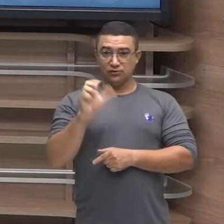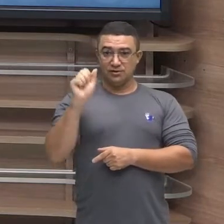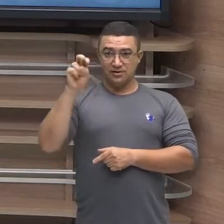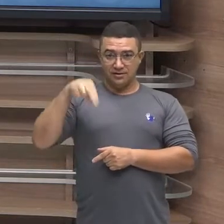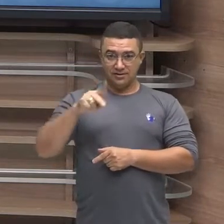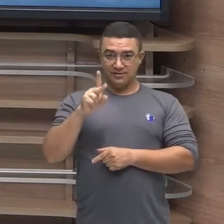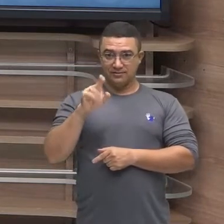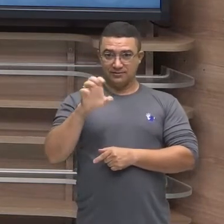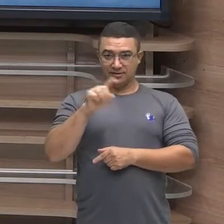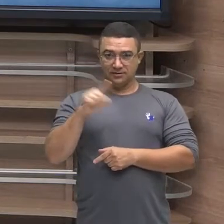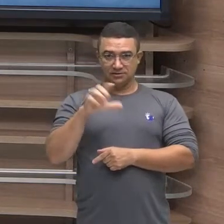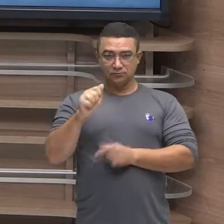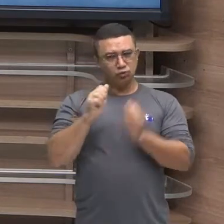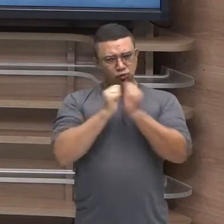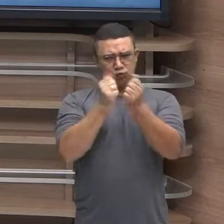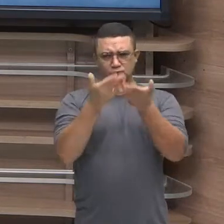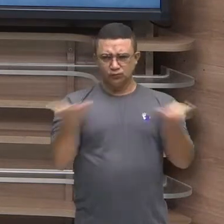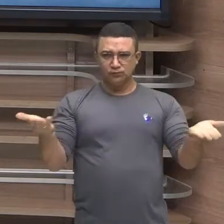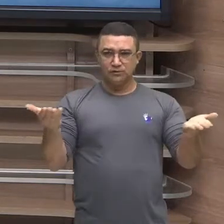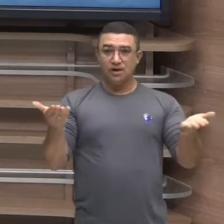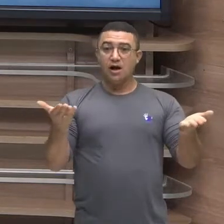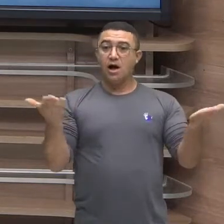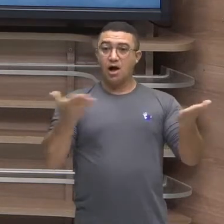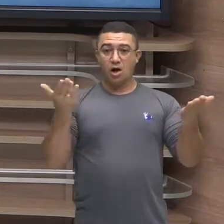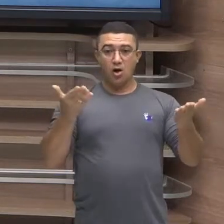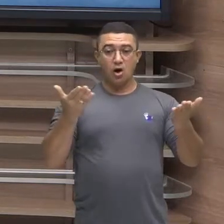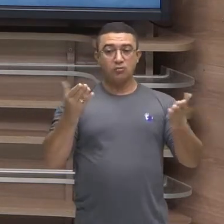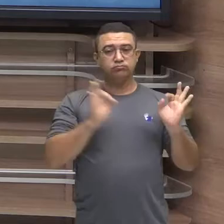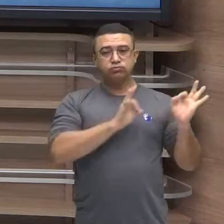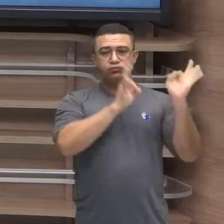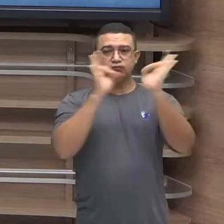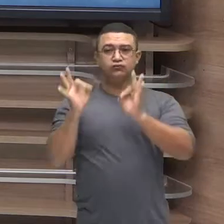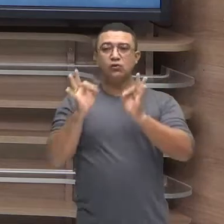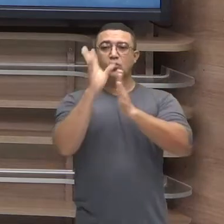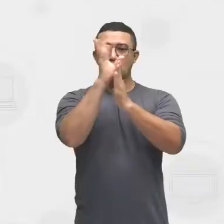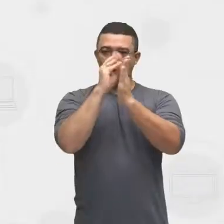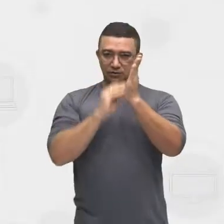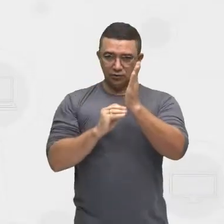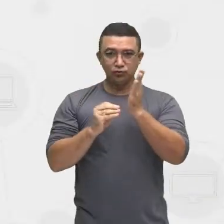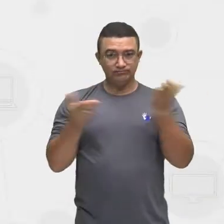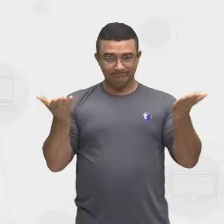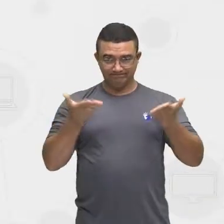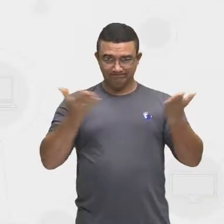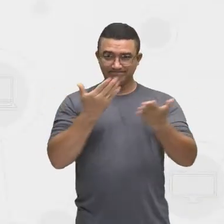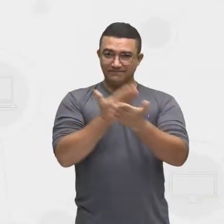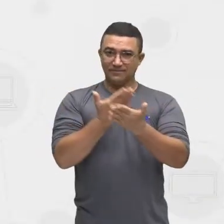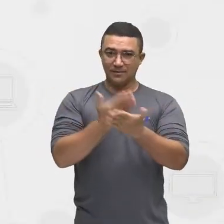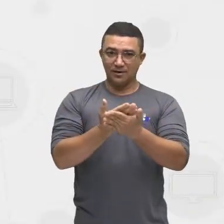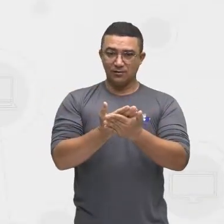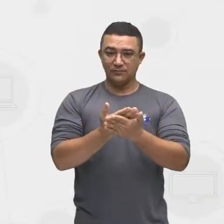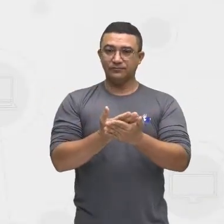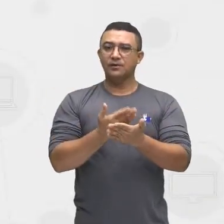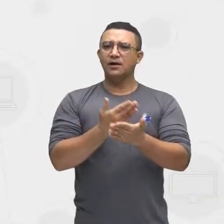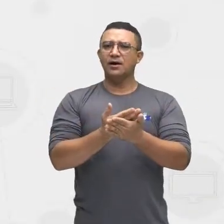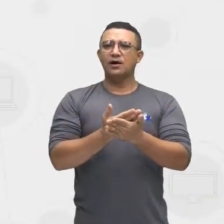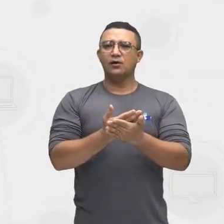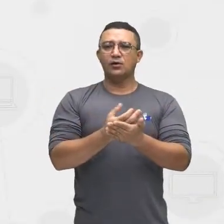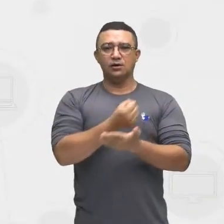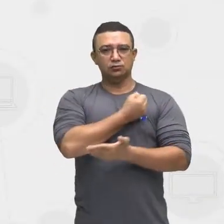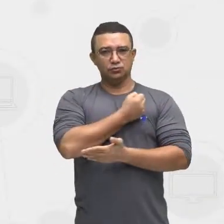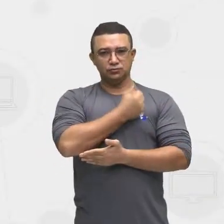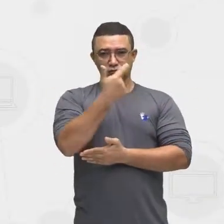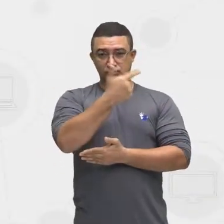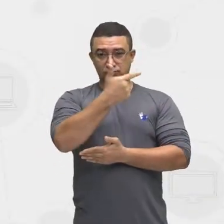estarei com vocês aí e vamos observar qual é o conteúdo da nossa aula. Nós temos aí a nossa aula hoje de